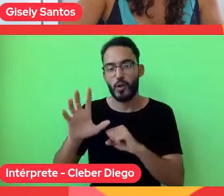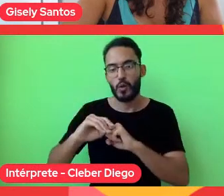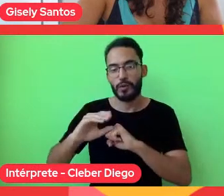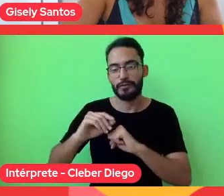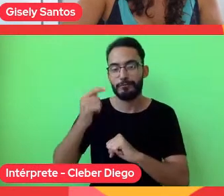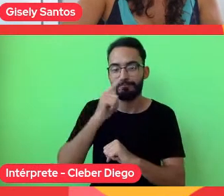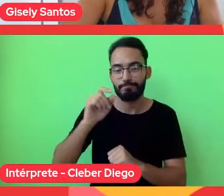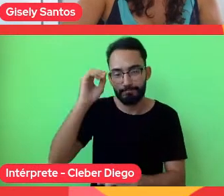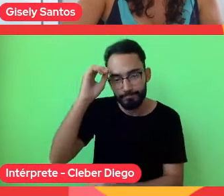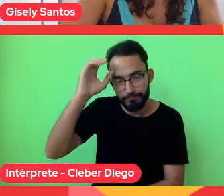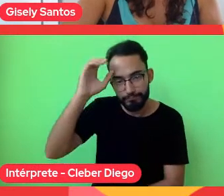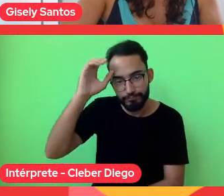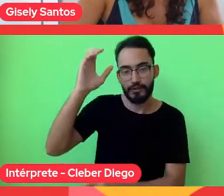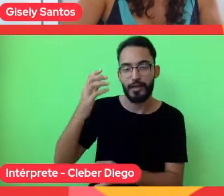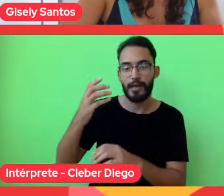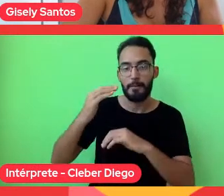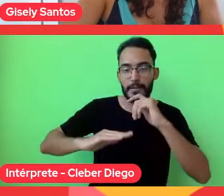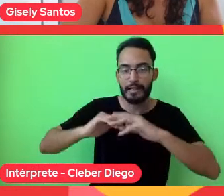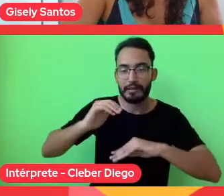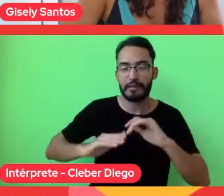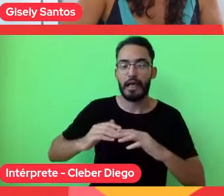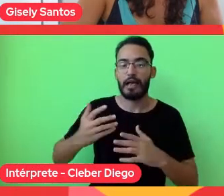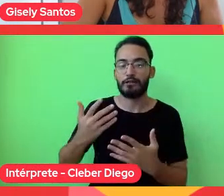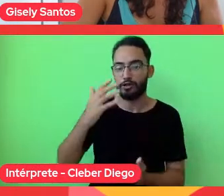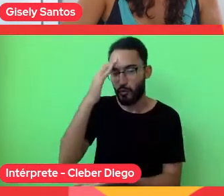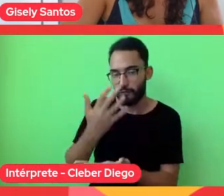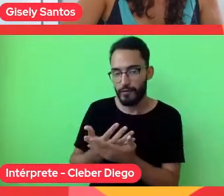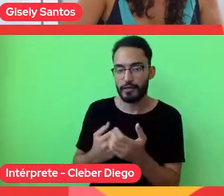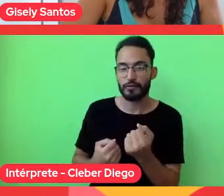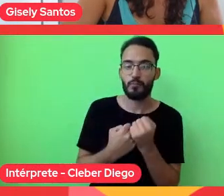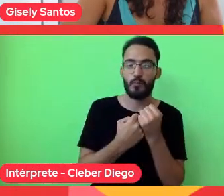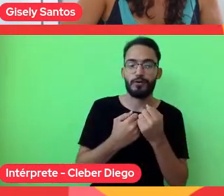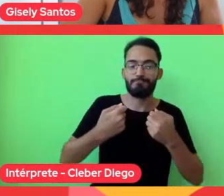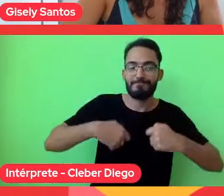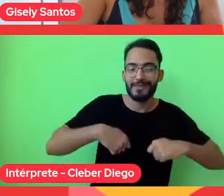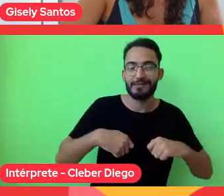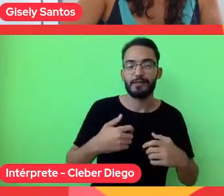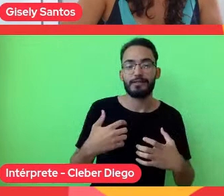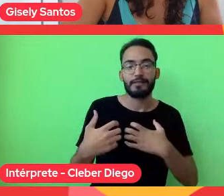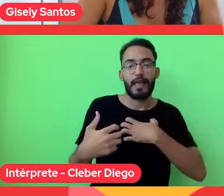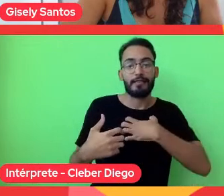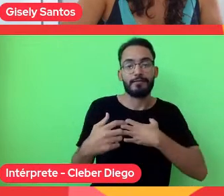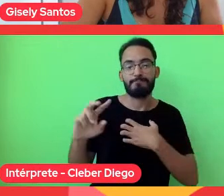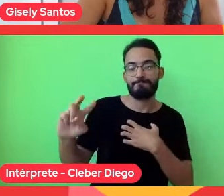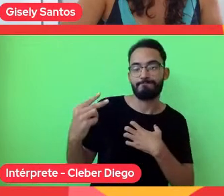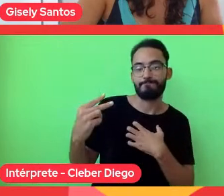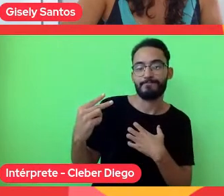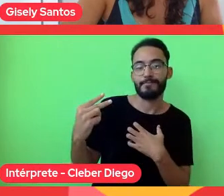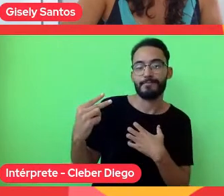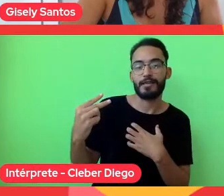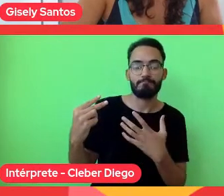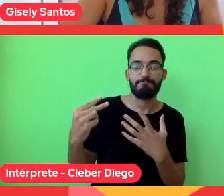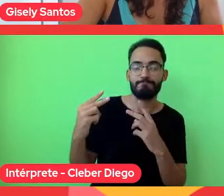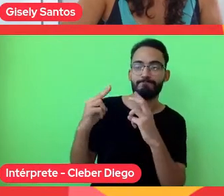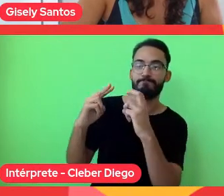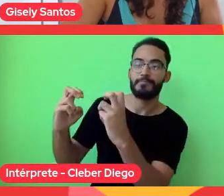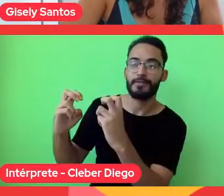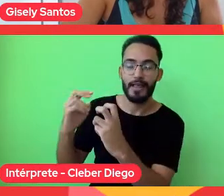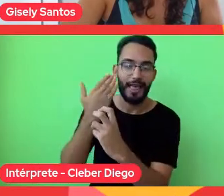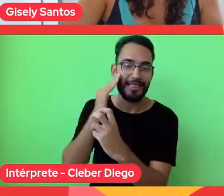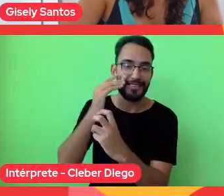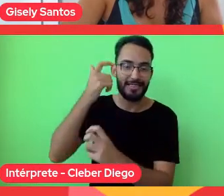conhecimento, habilidades, confiança e o suporte necessário para se sentirem vistas, ouvidas e